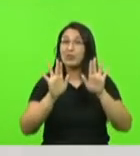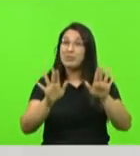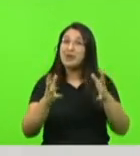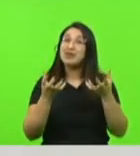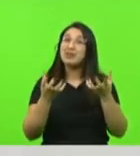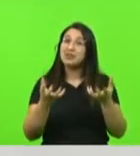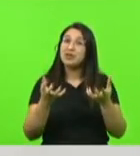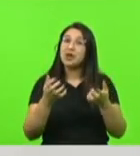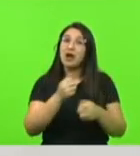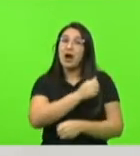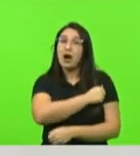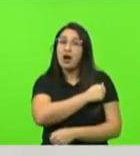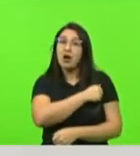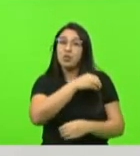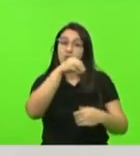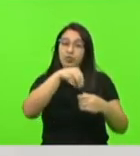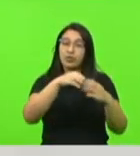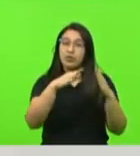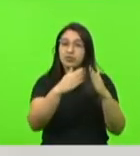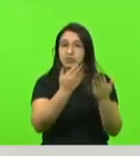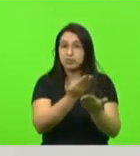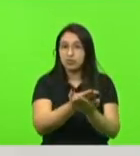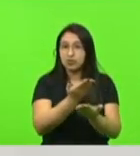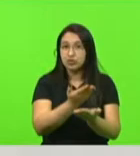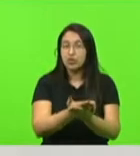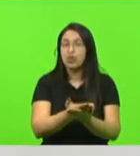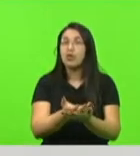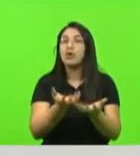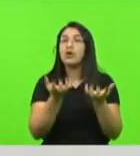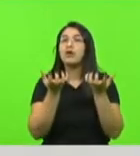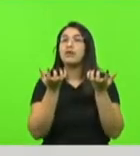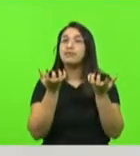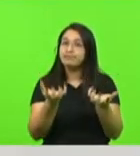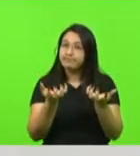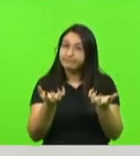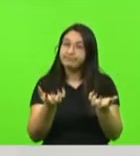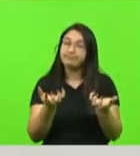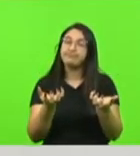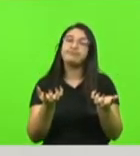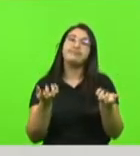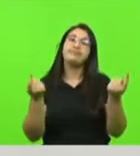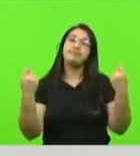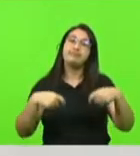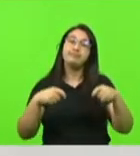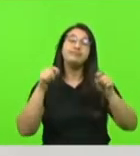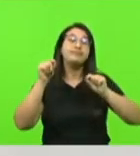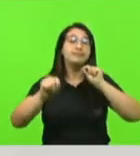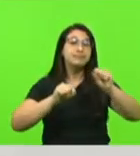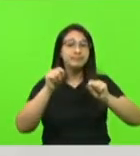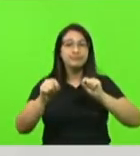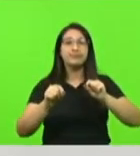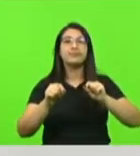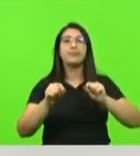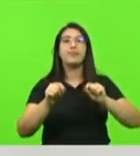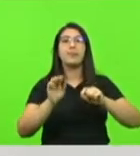escola, deputado Cobalcini, se a gente quer alunos na escola, a gente precisa também dar estrutura para essas escolas. A